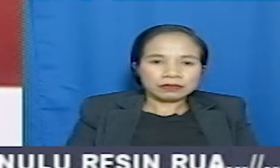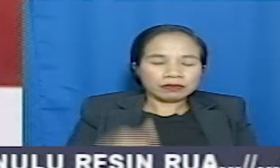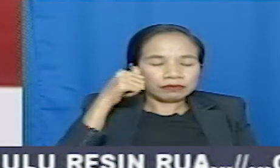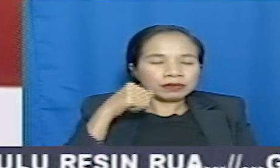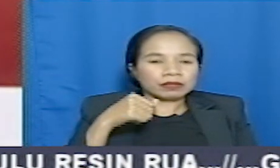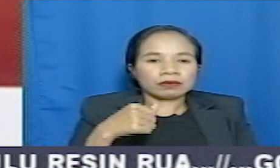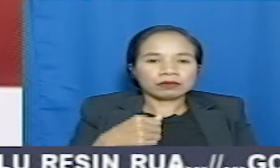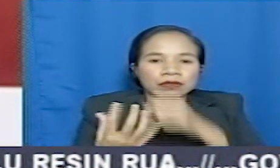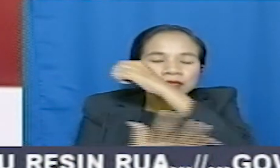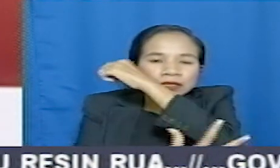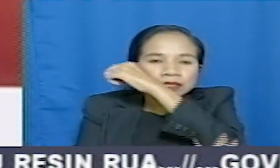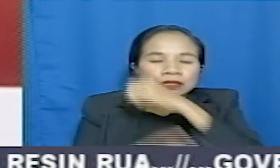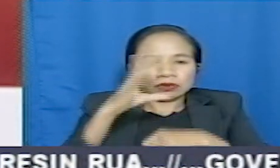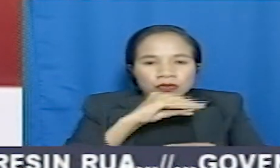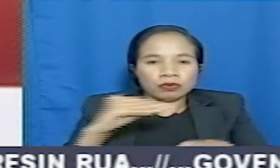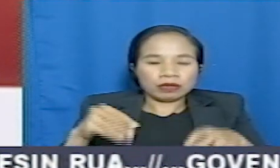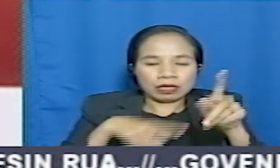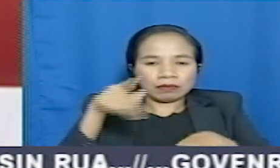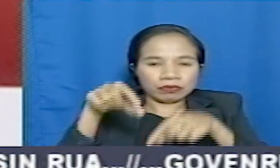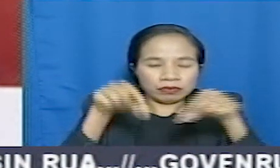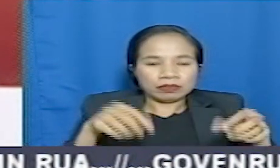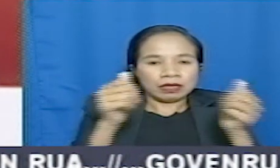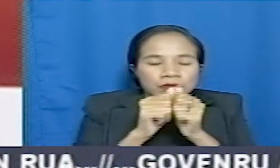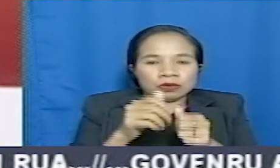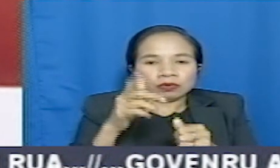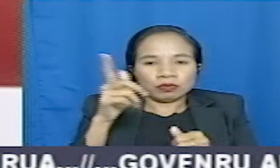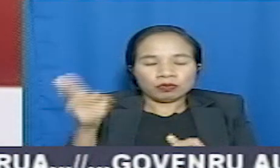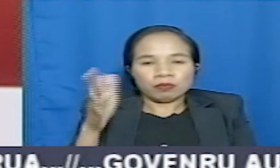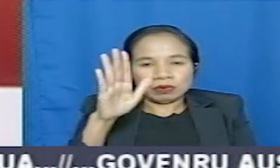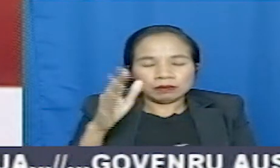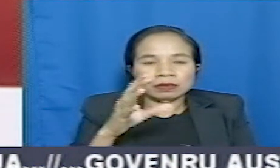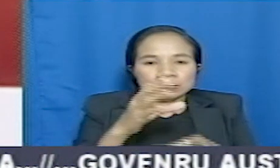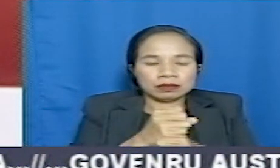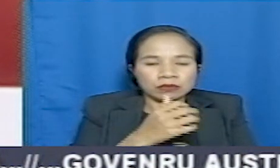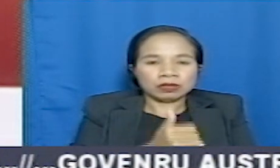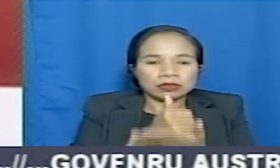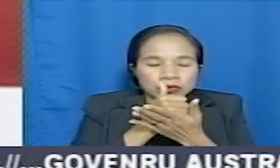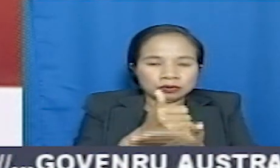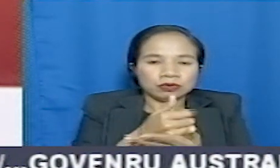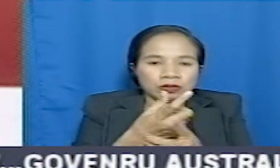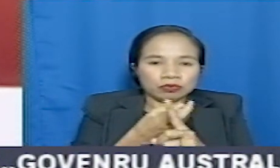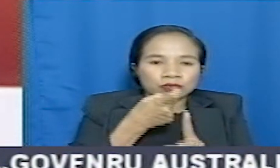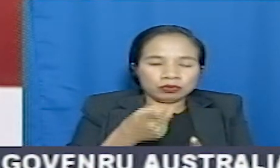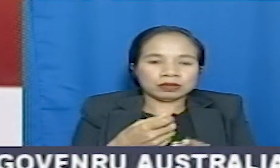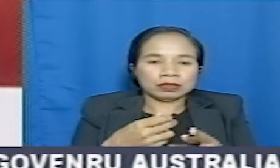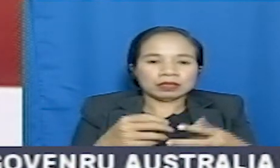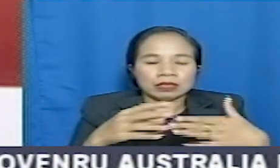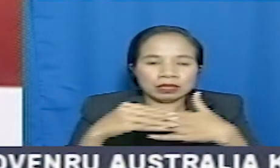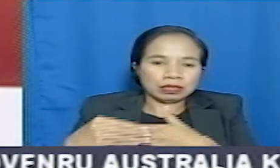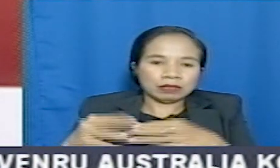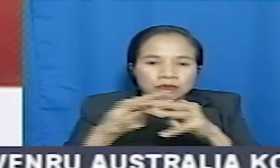Feta faluk no ema ho deficiencia hamutu gruan ulura sang leba simo apoio necessidade básica husi